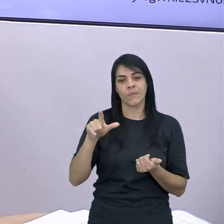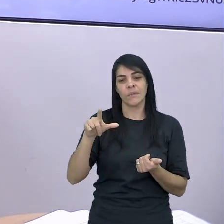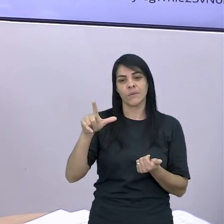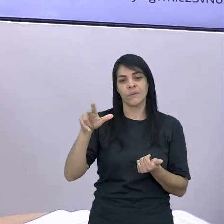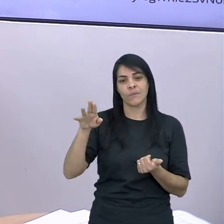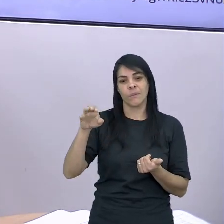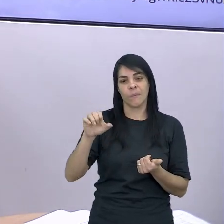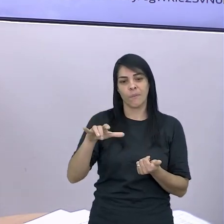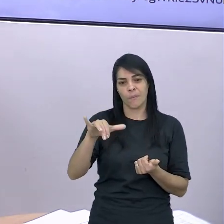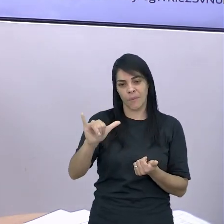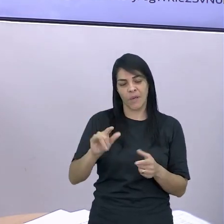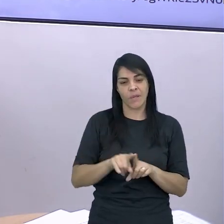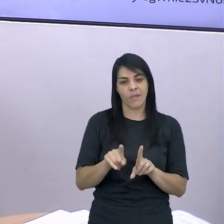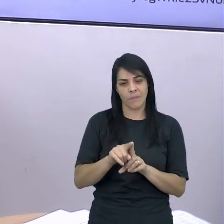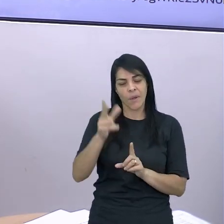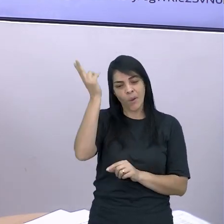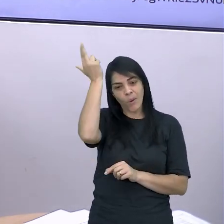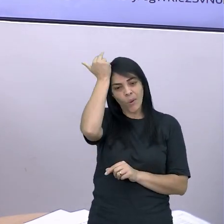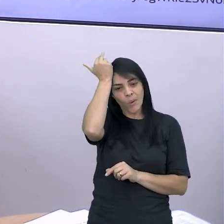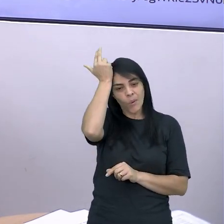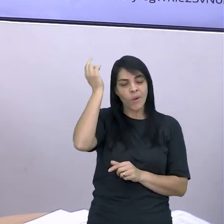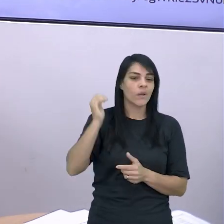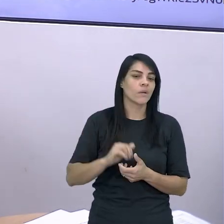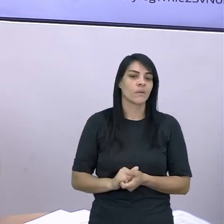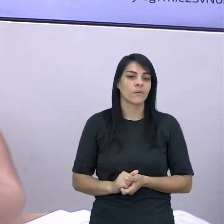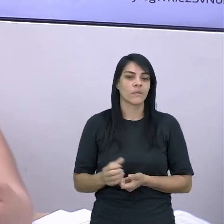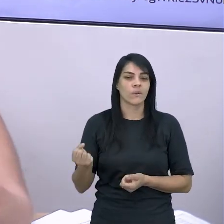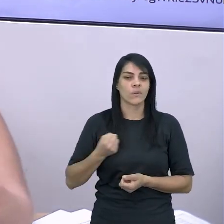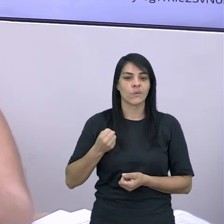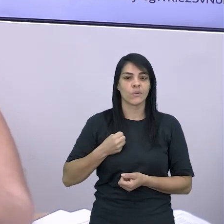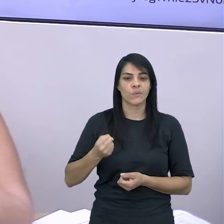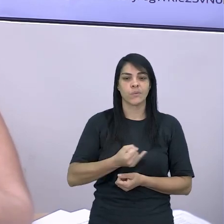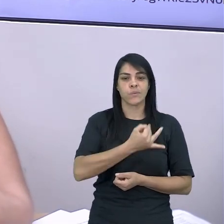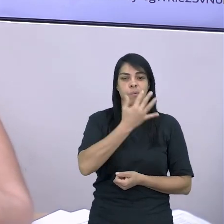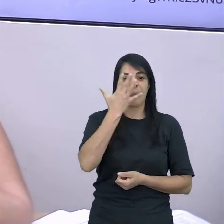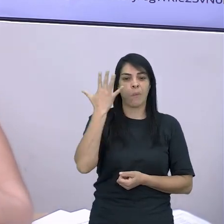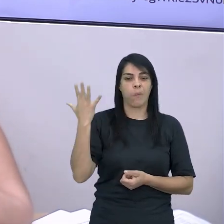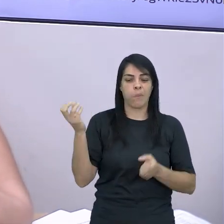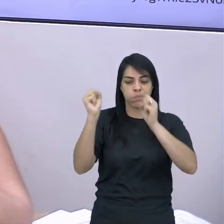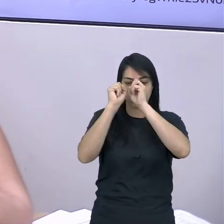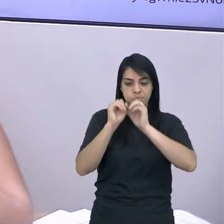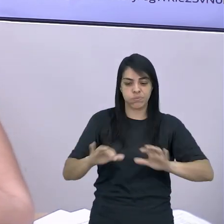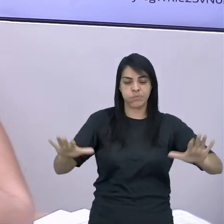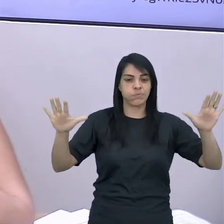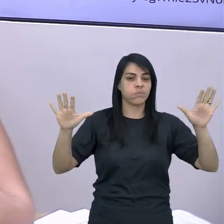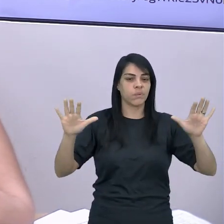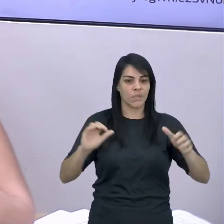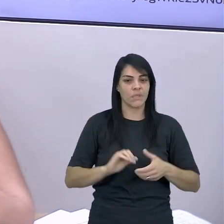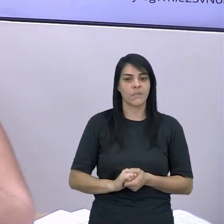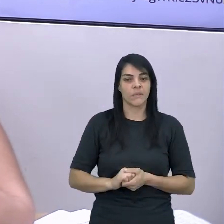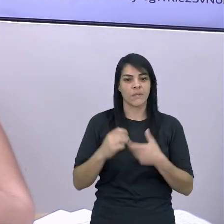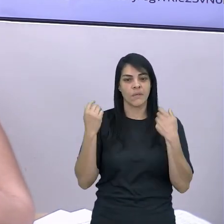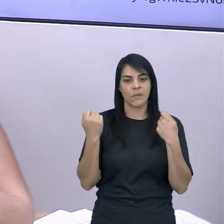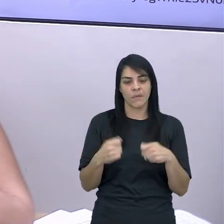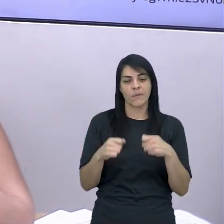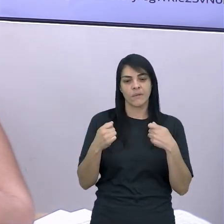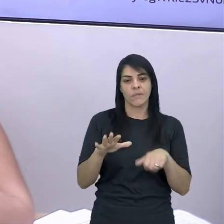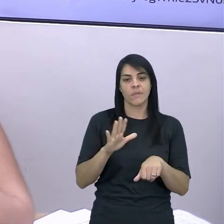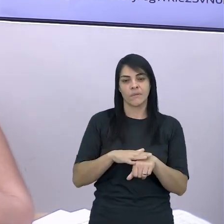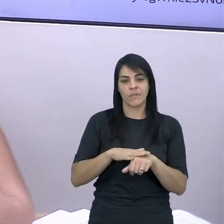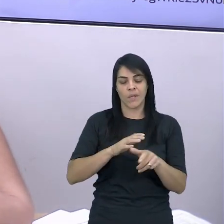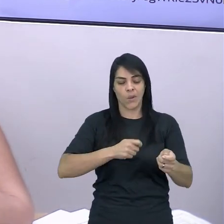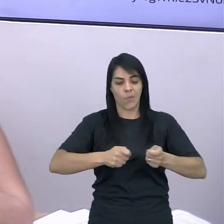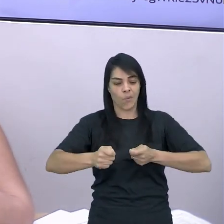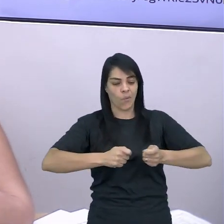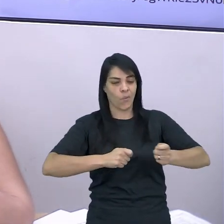extinção e o coelho realmente virou um número muito grande. E eles precisaram fazer um